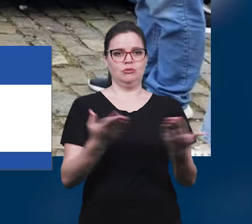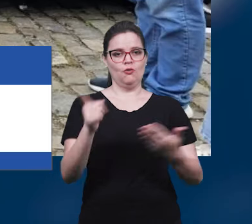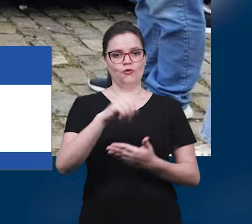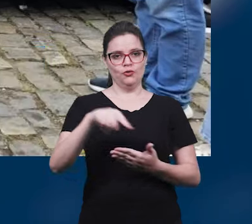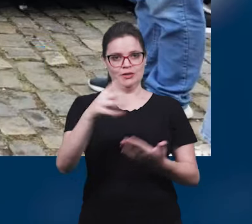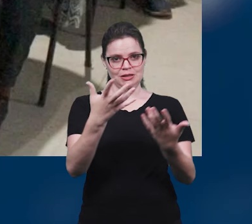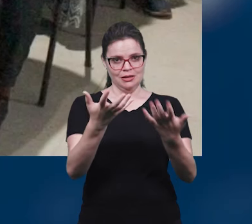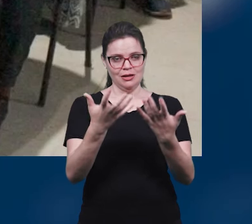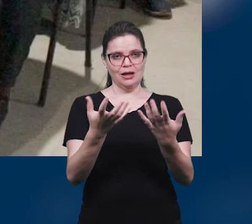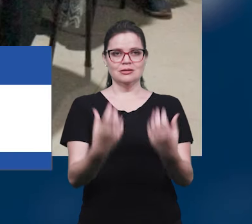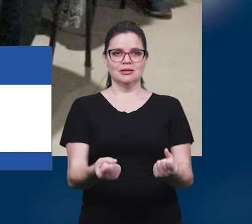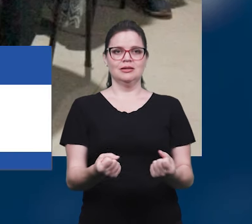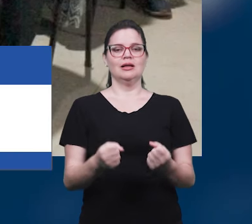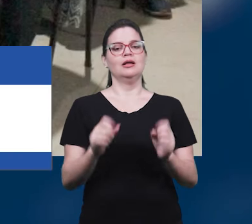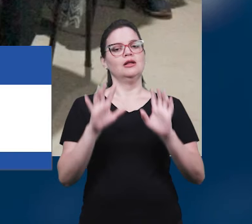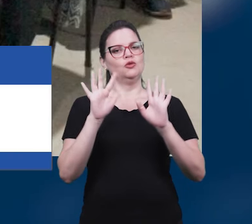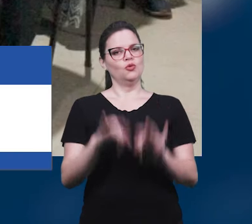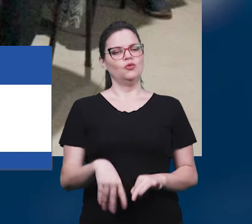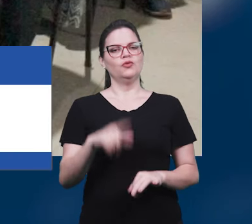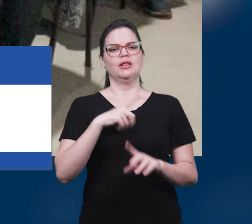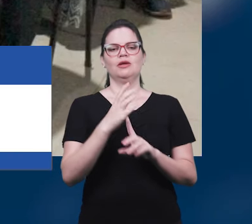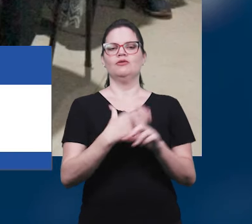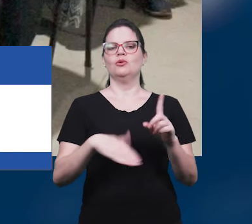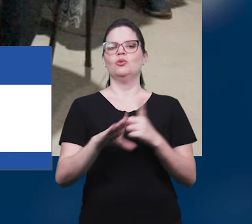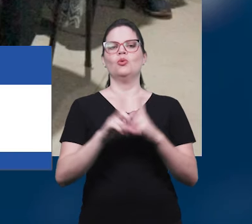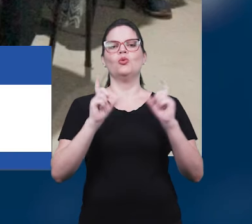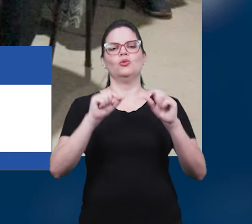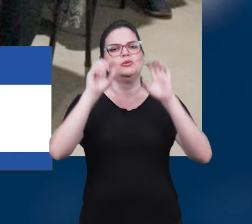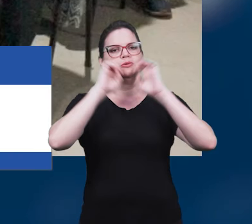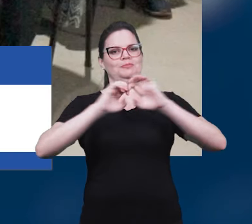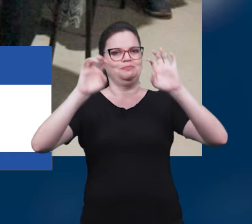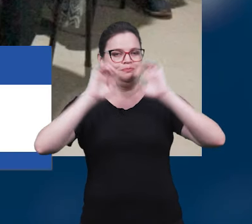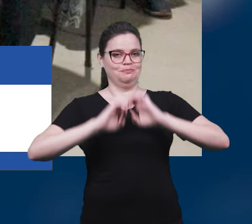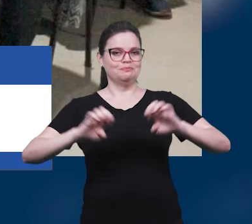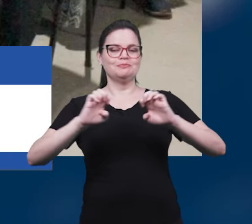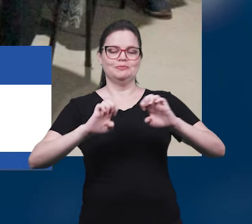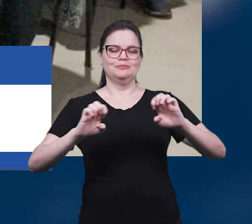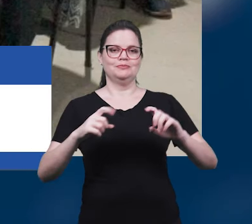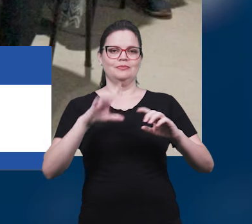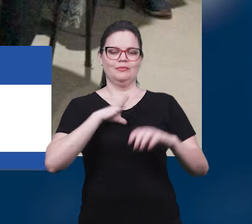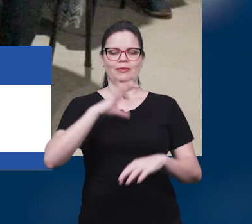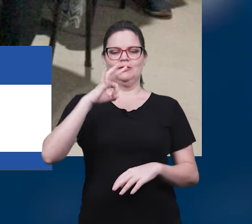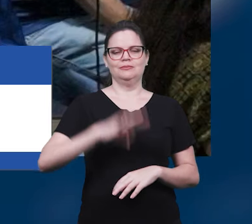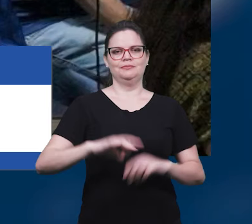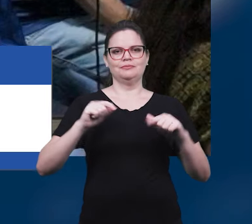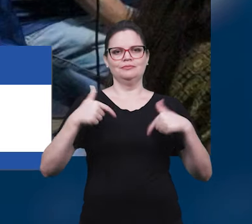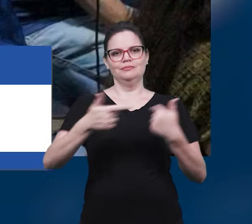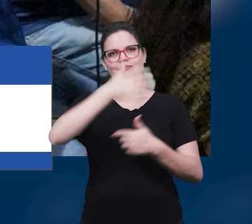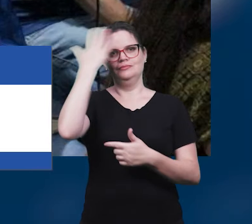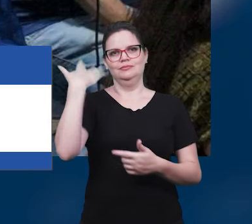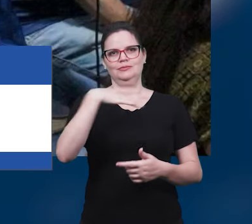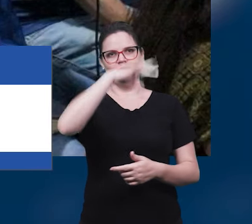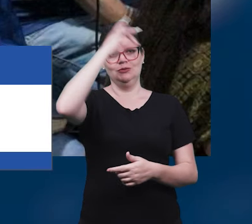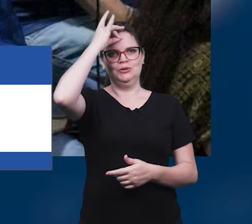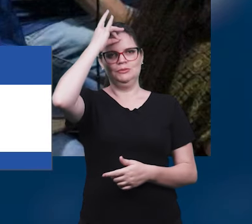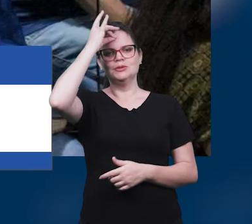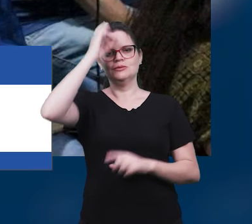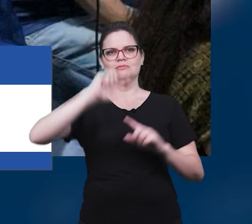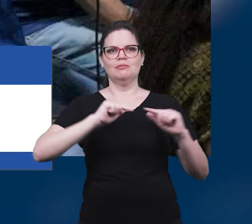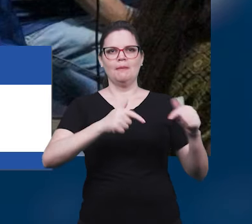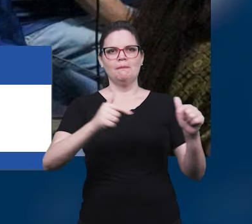aqueles que o amam ao final dos eventos foi realizado o culto evangelístico onde Com certeza houve a operação do Espírito